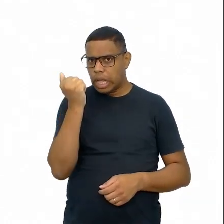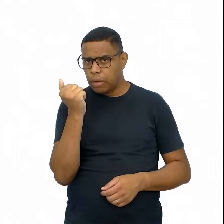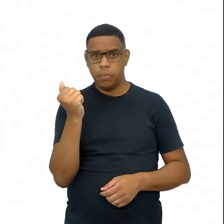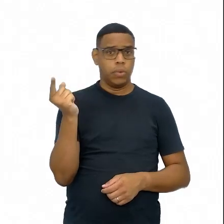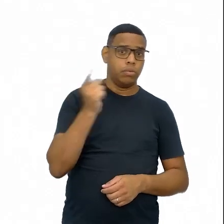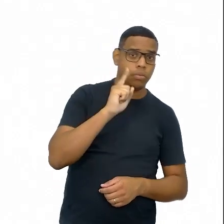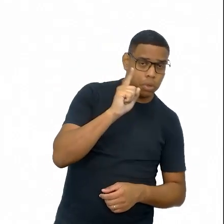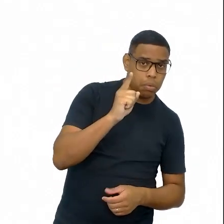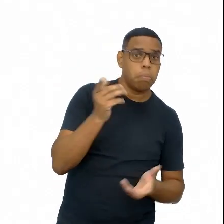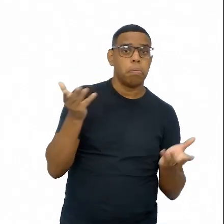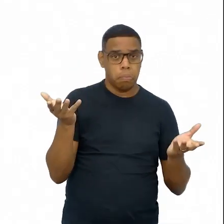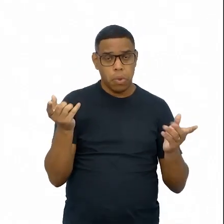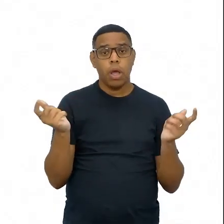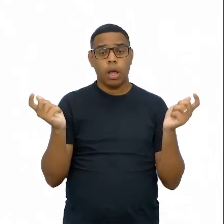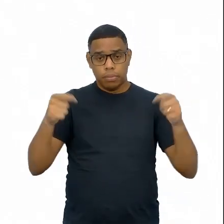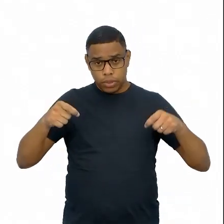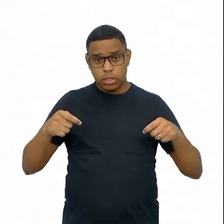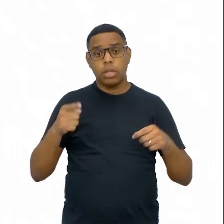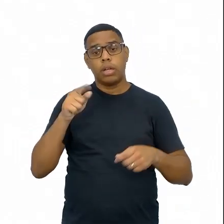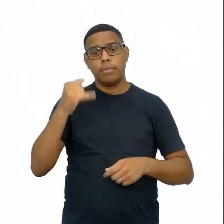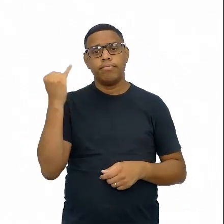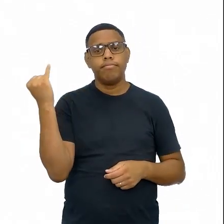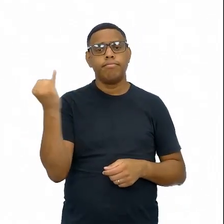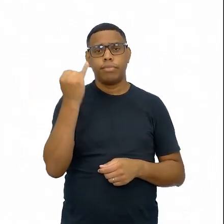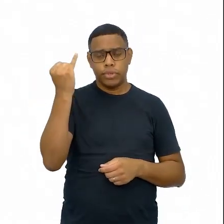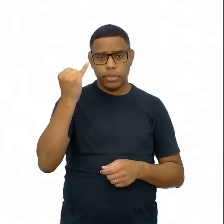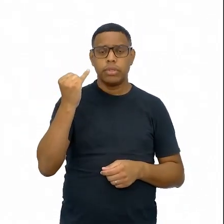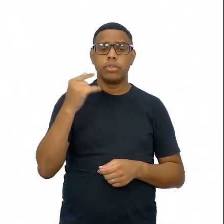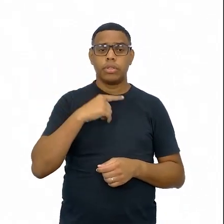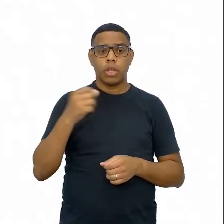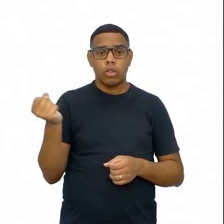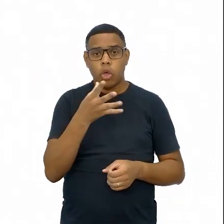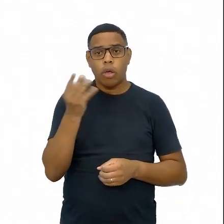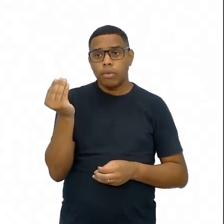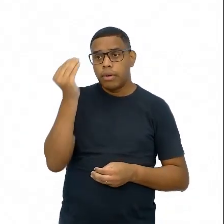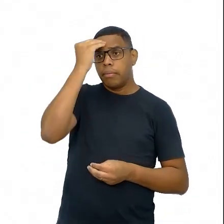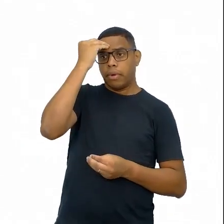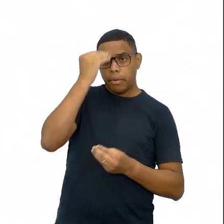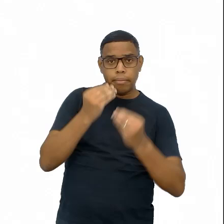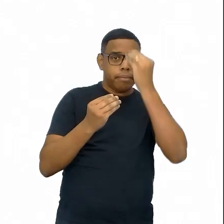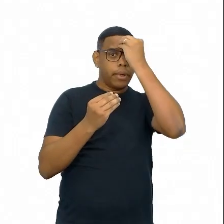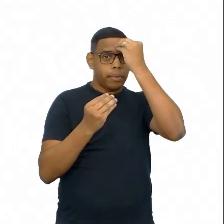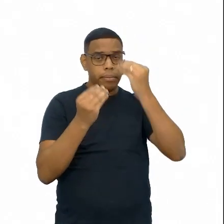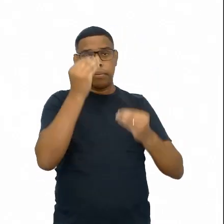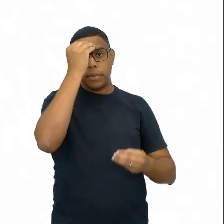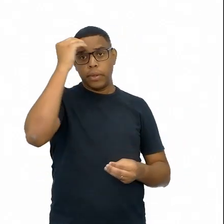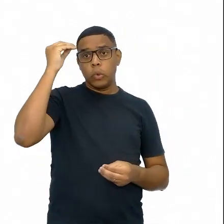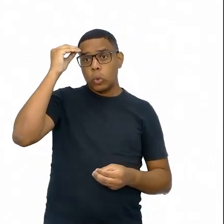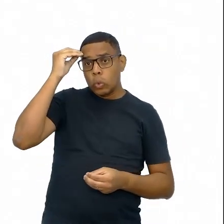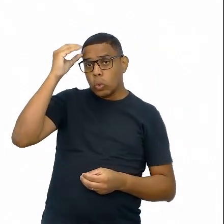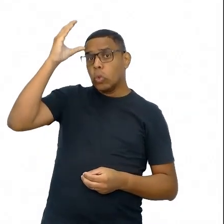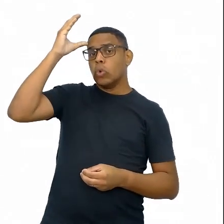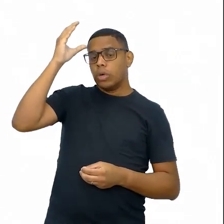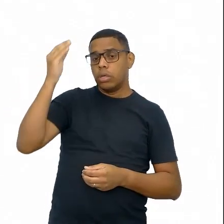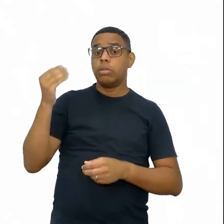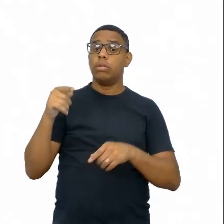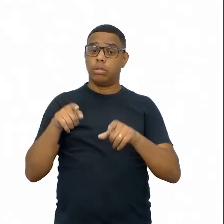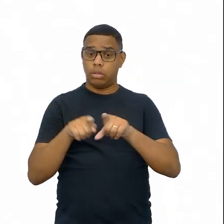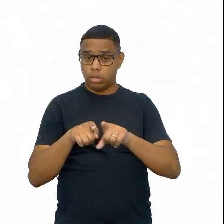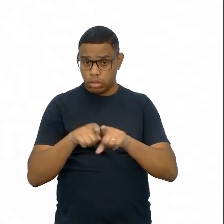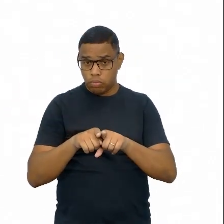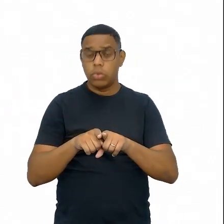de habilidades, imprescindíveis aí para as novas aprendizagens. É também, né, utilizada